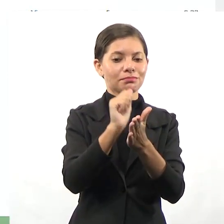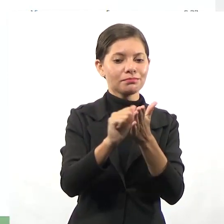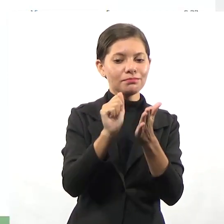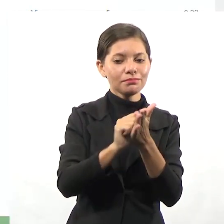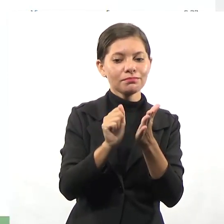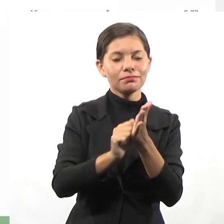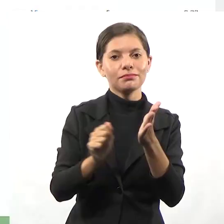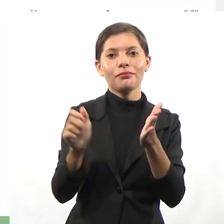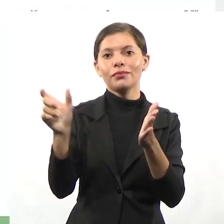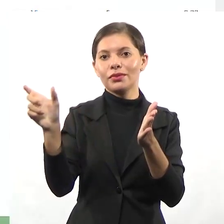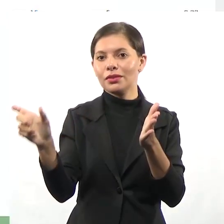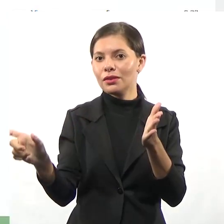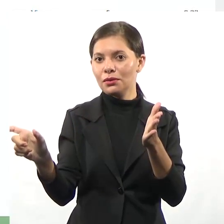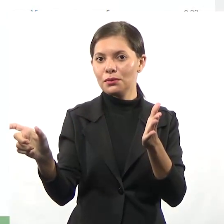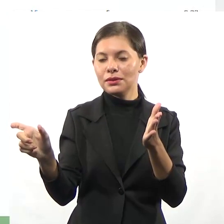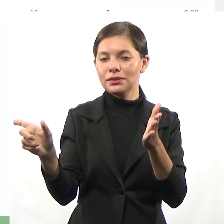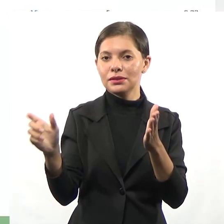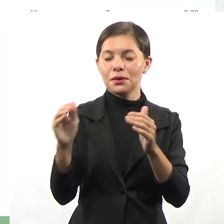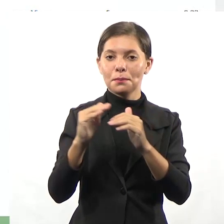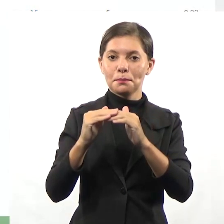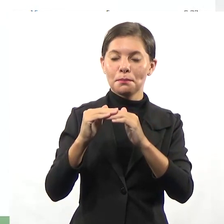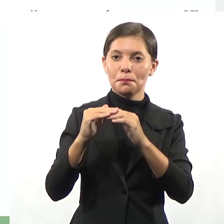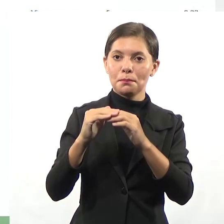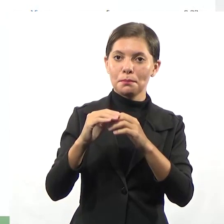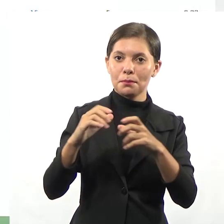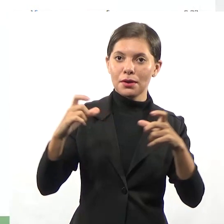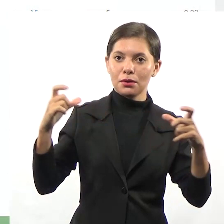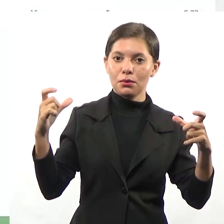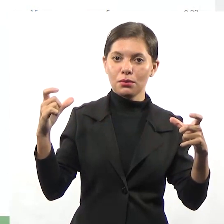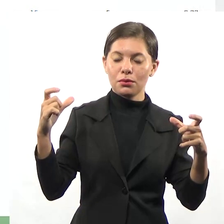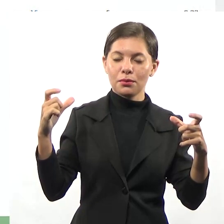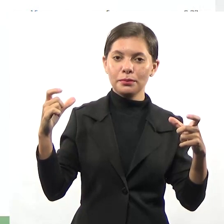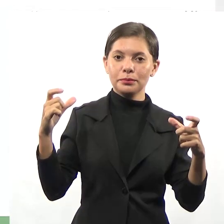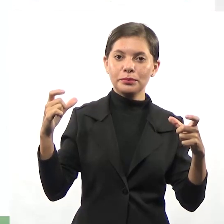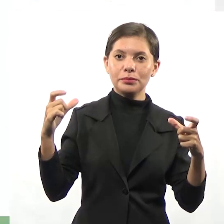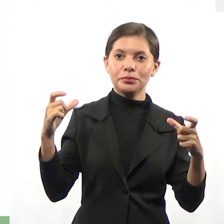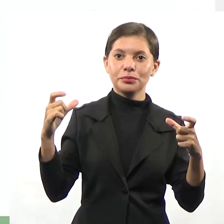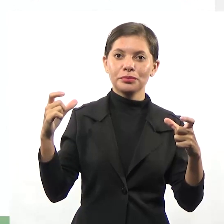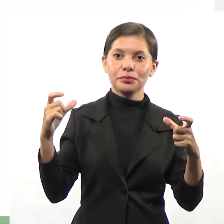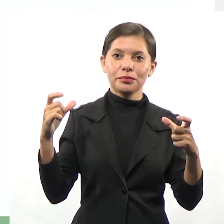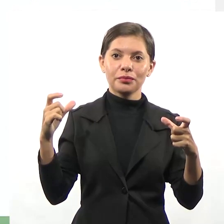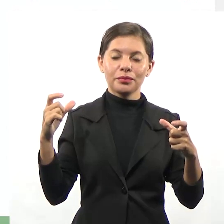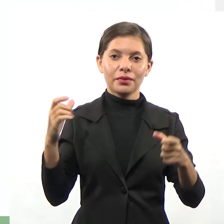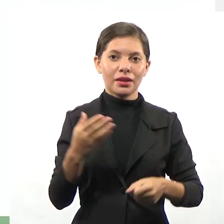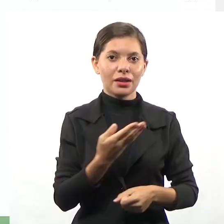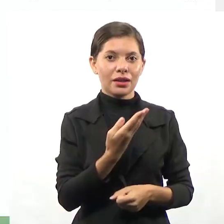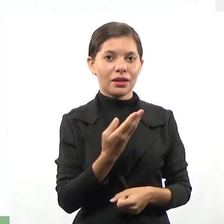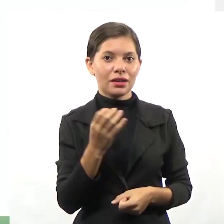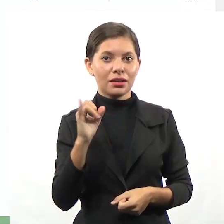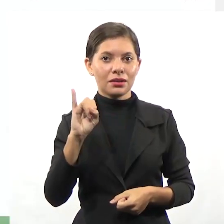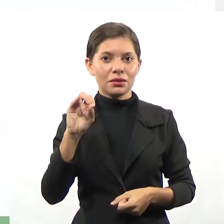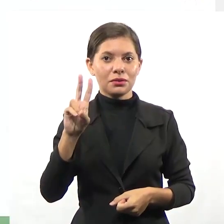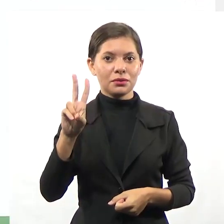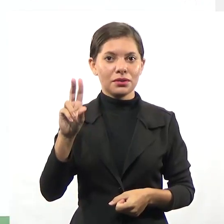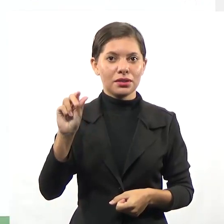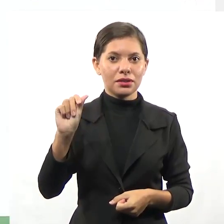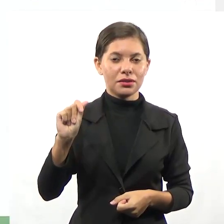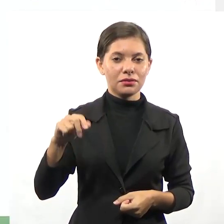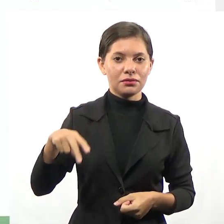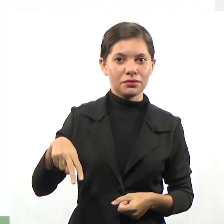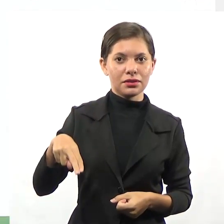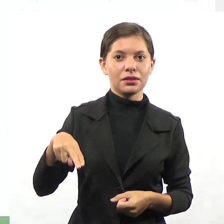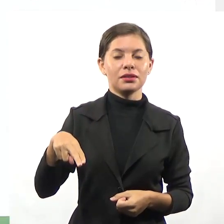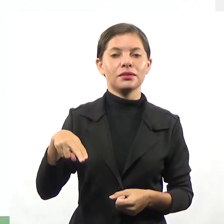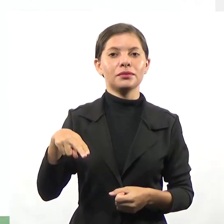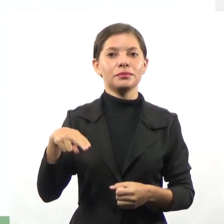foi o Ivan Fortunato, lá do Instituto Federal de São Paulo. Mas existem outros pesquisadores.